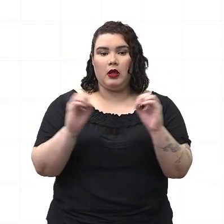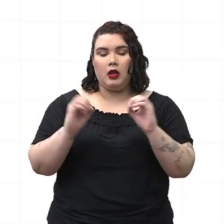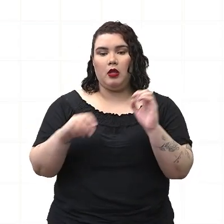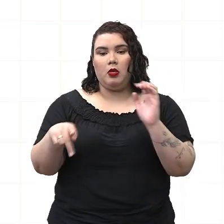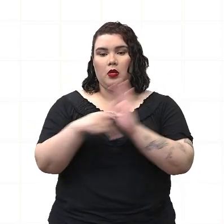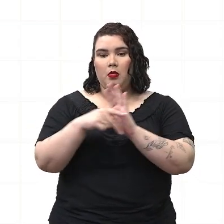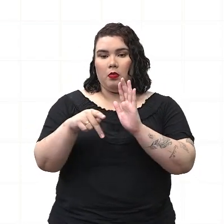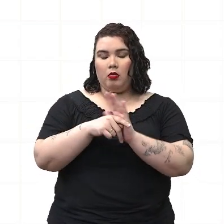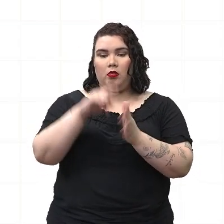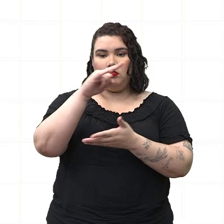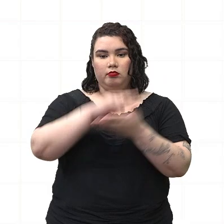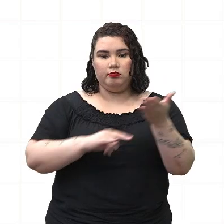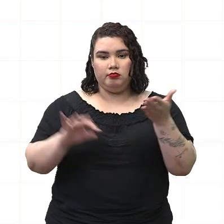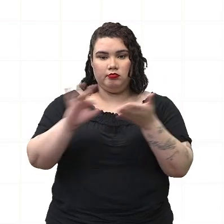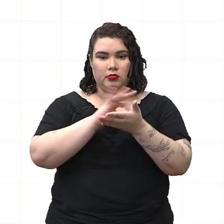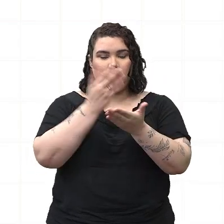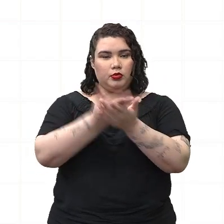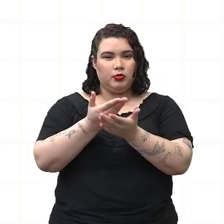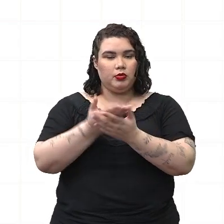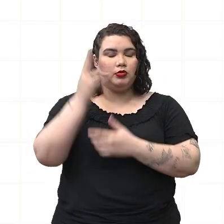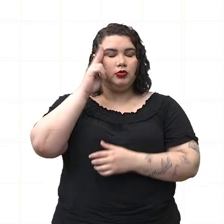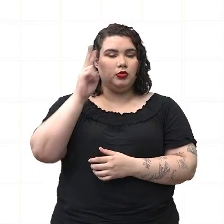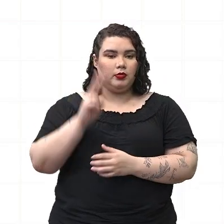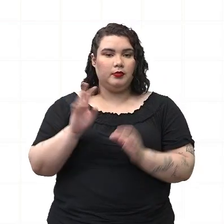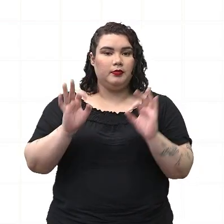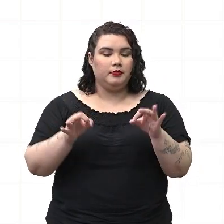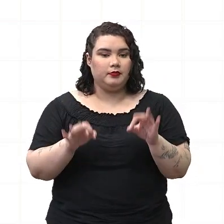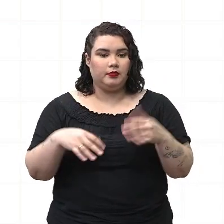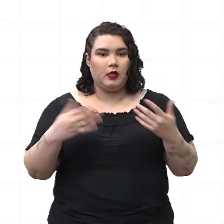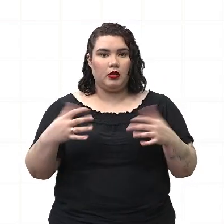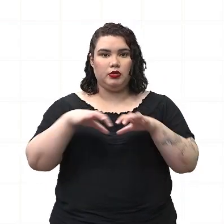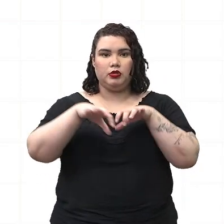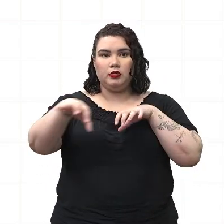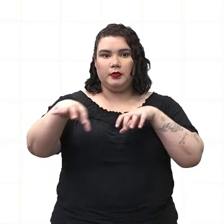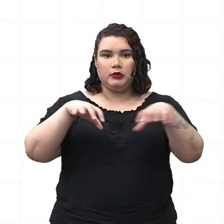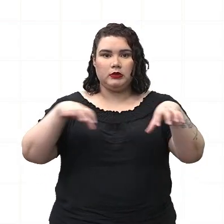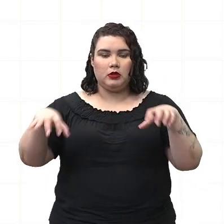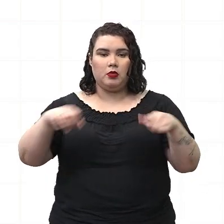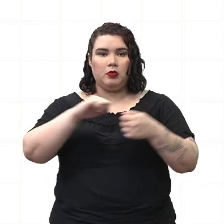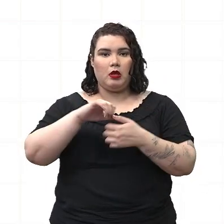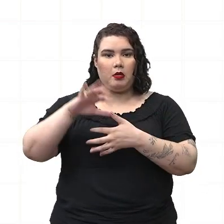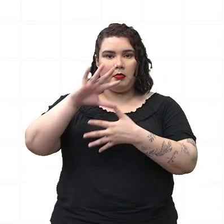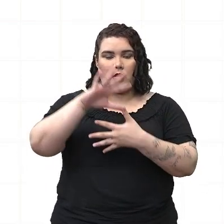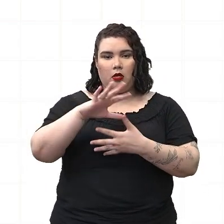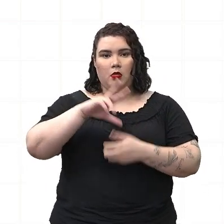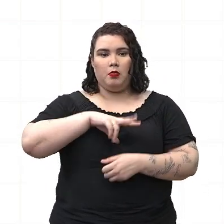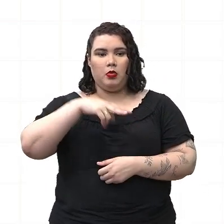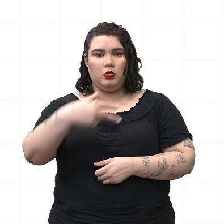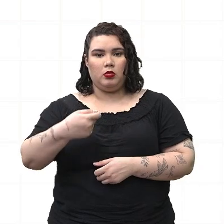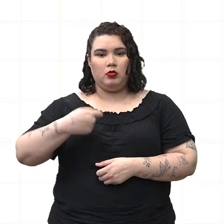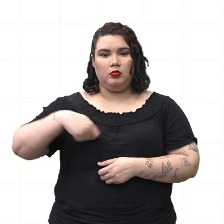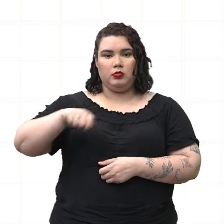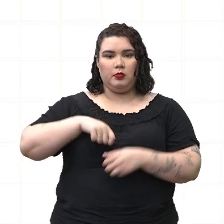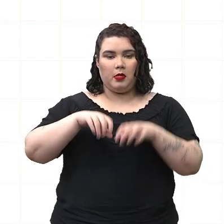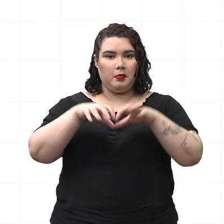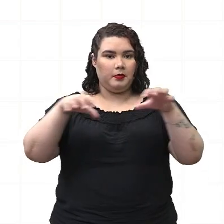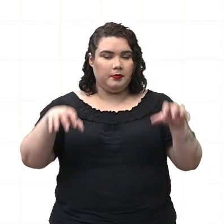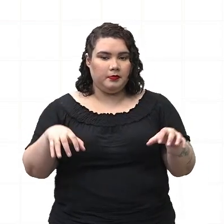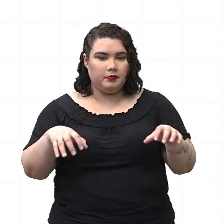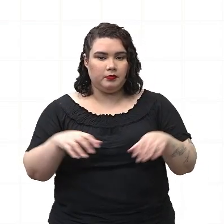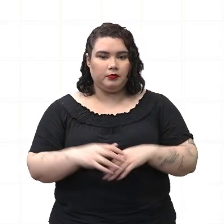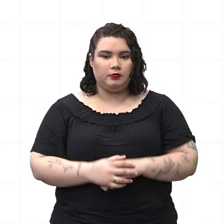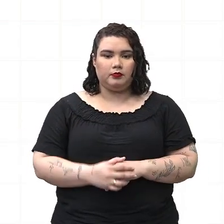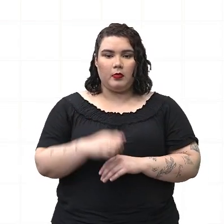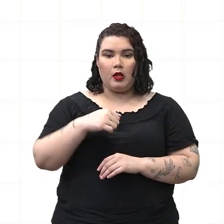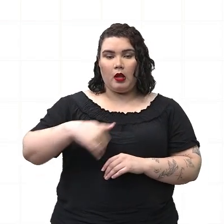A gente já estudou sobre isso lá em História, não é? A divisão ali da América entre Portugal e Espanha. As áreas onde ficam